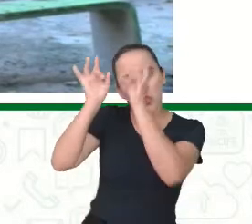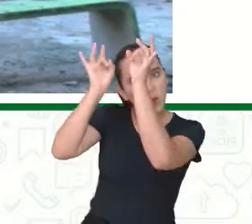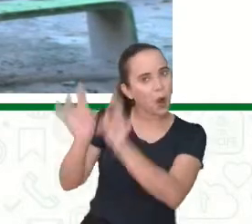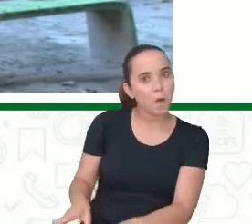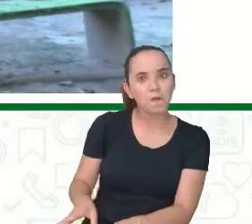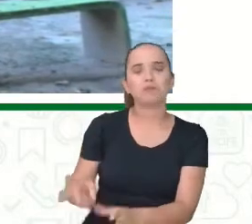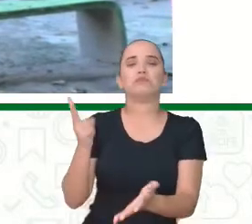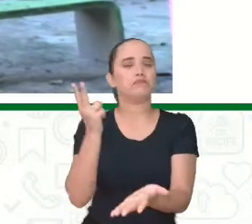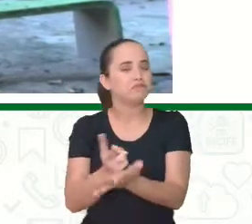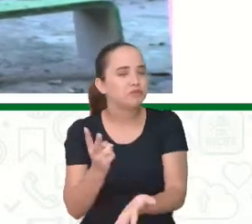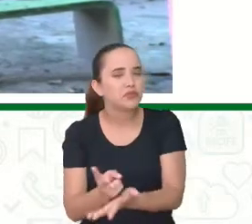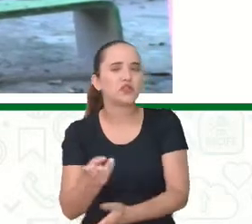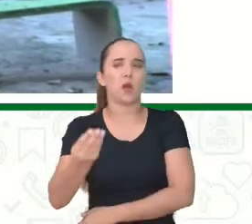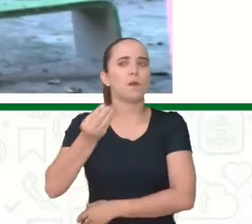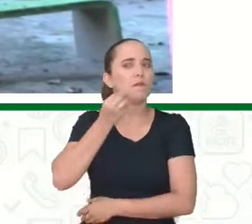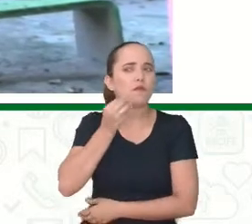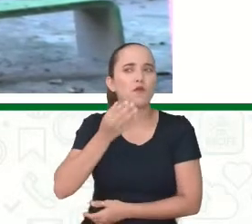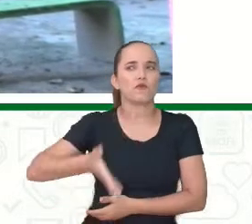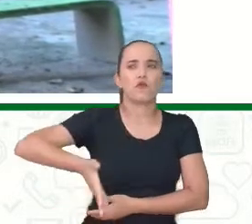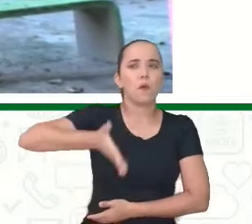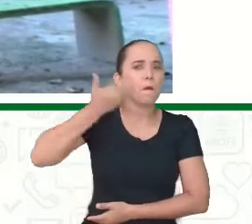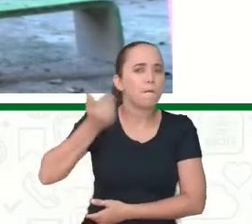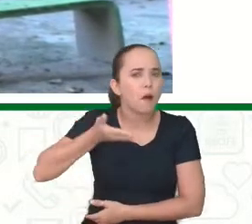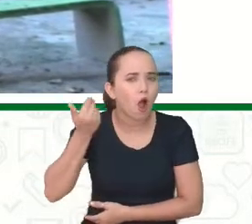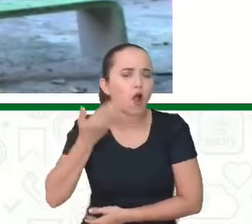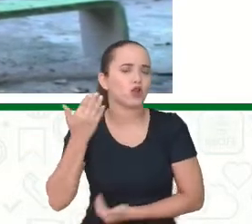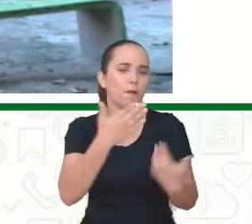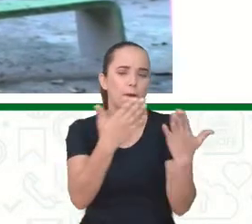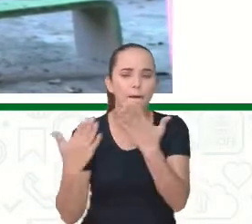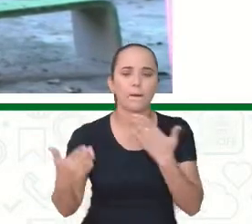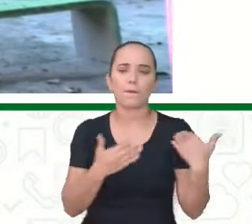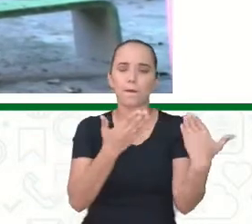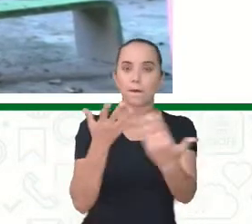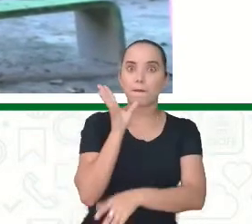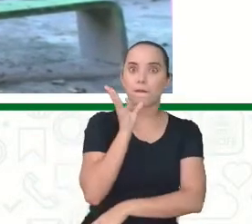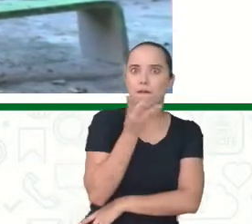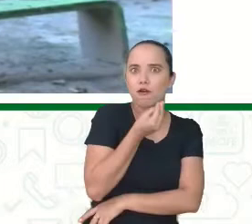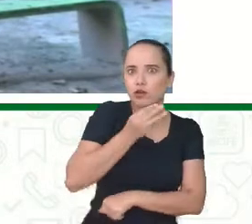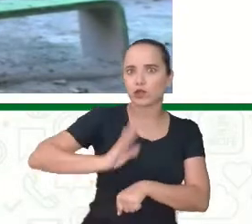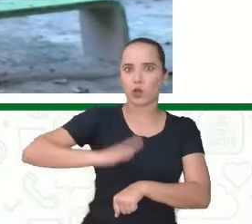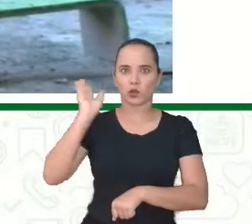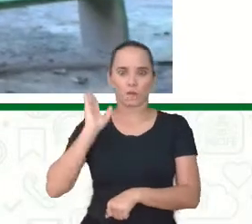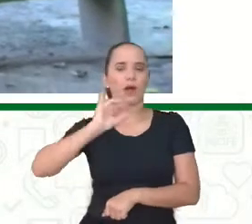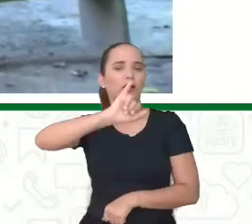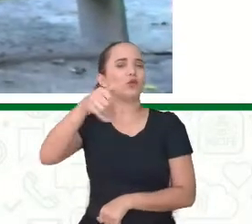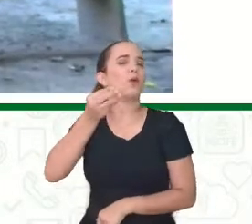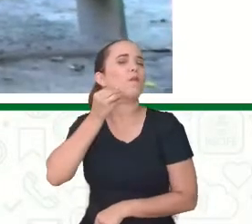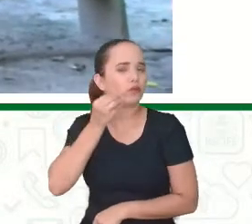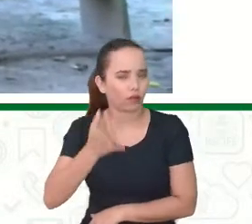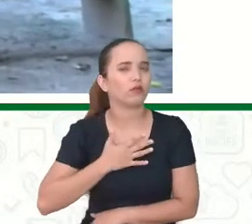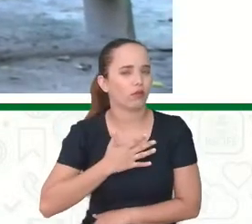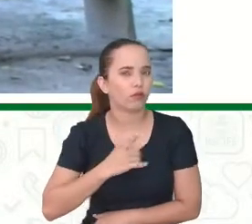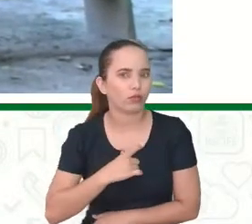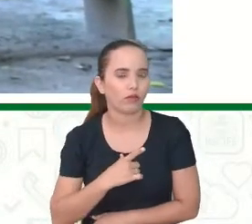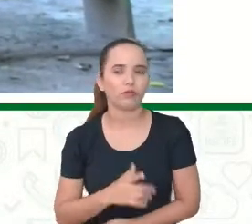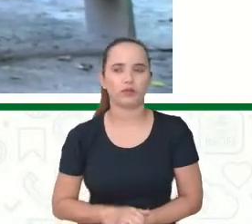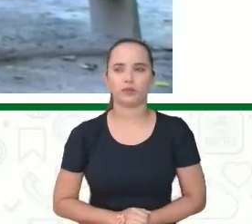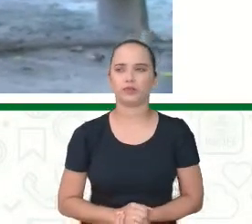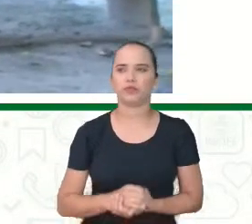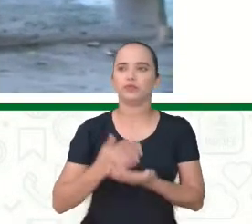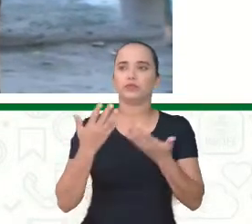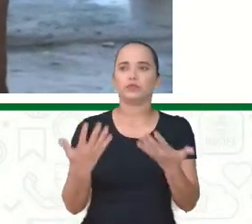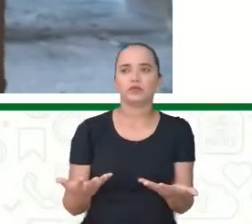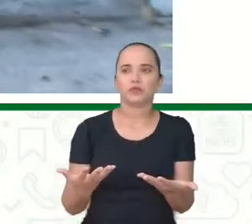busquei, conhecer mais dela o máximo possível que eu tive as oportunidades. E o nome Tanque surge